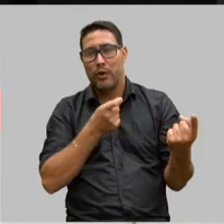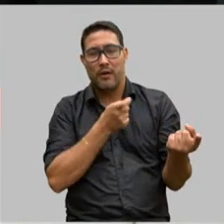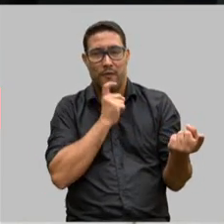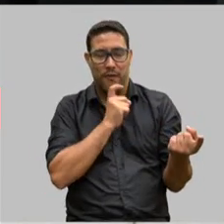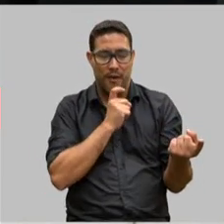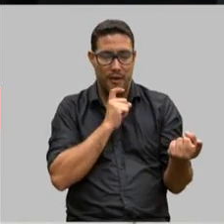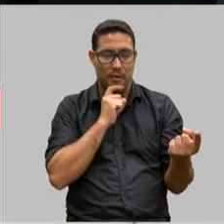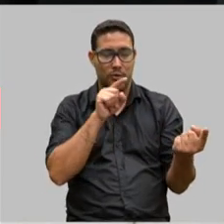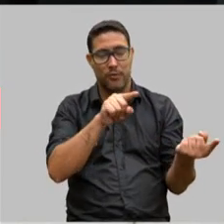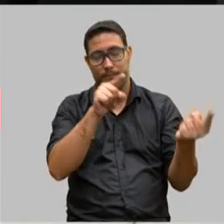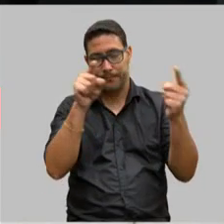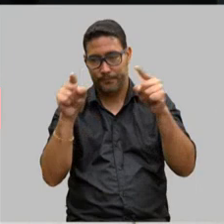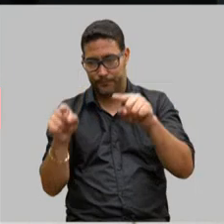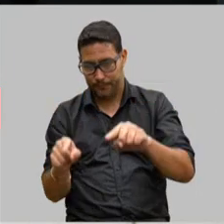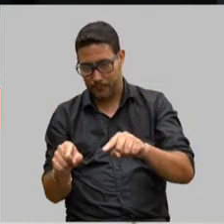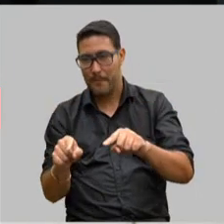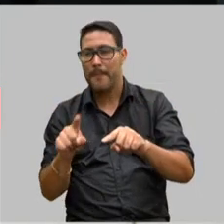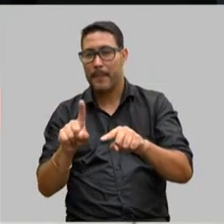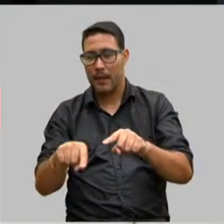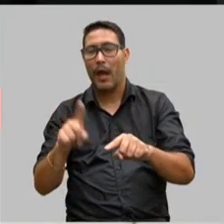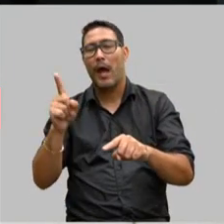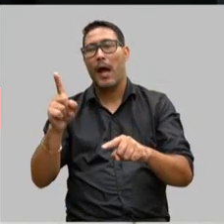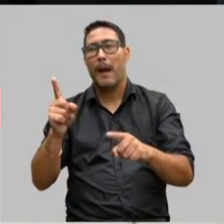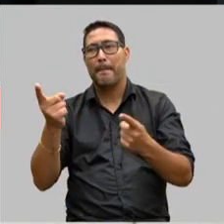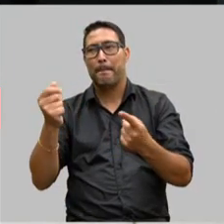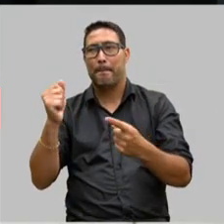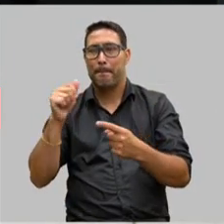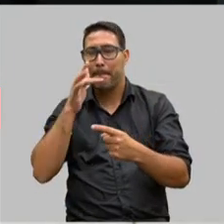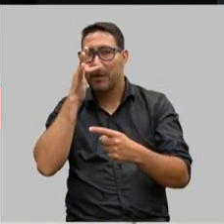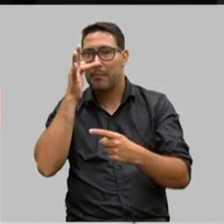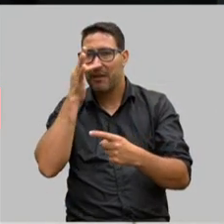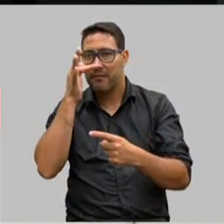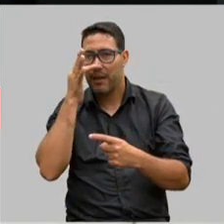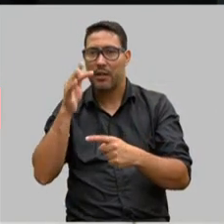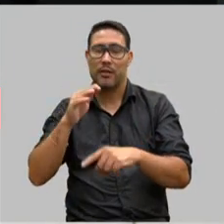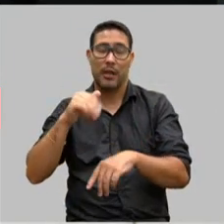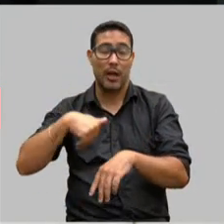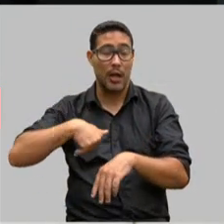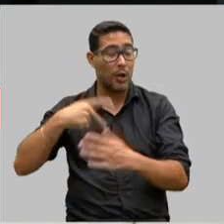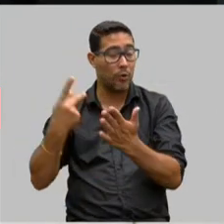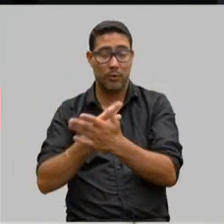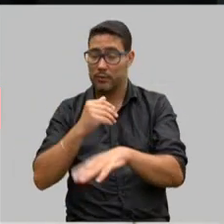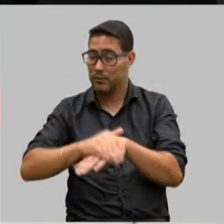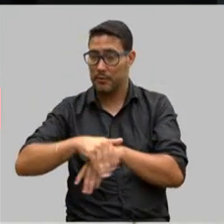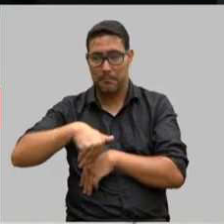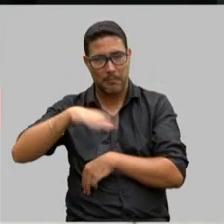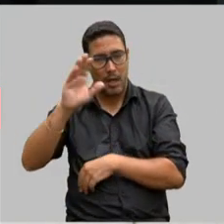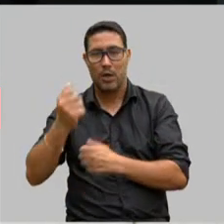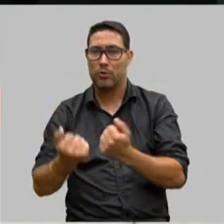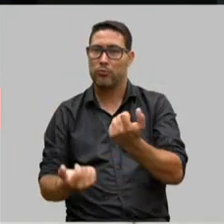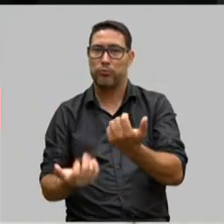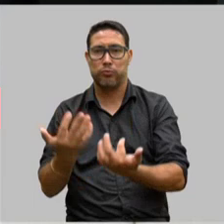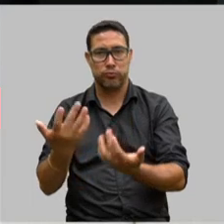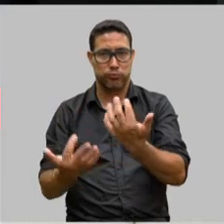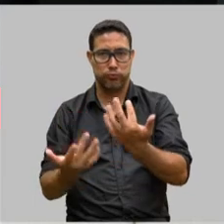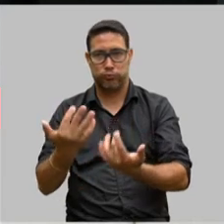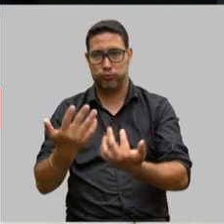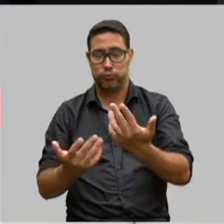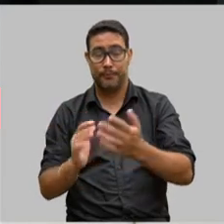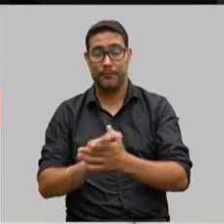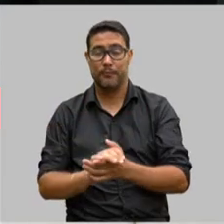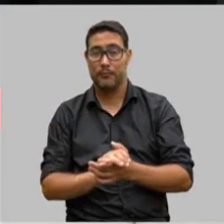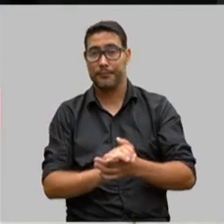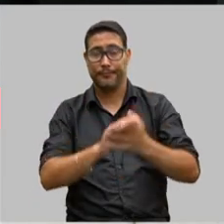de queimadas. E onde ocorrem essas maiores queimadas? A figura ao lado, os mapas que vocês